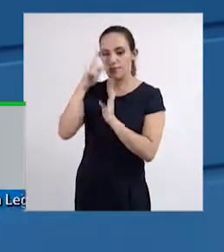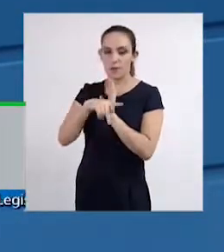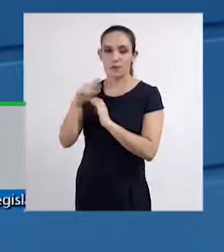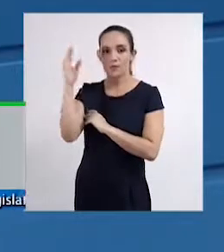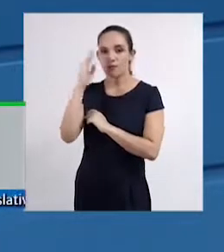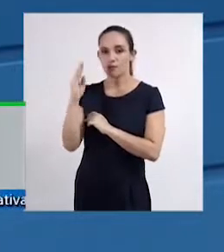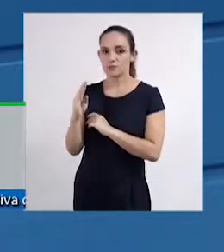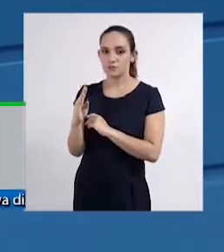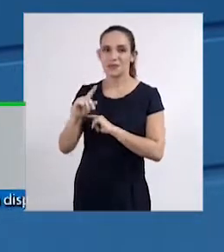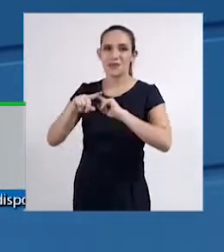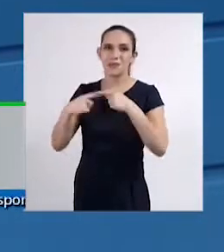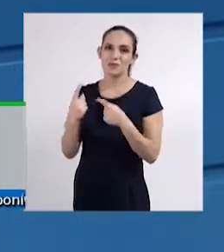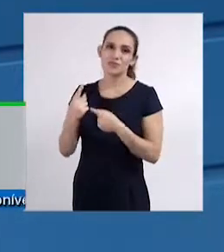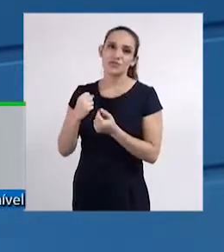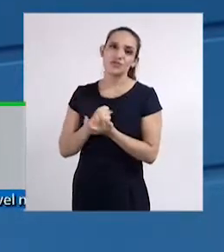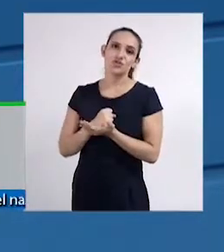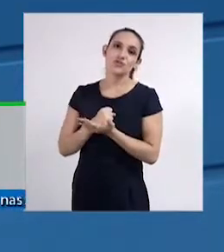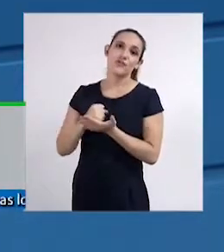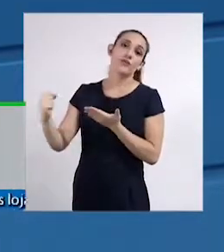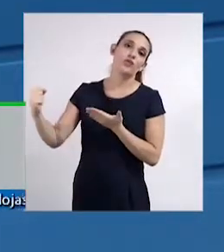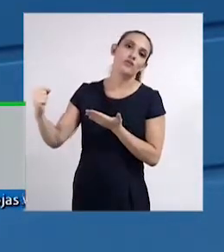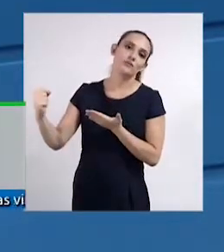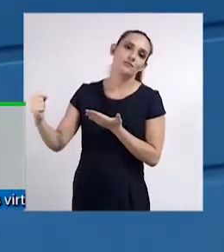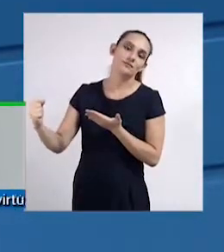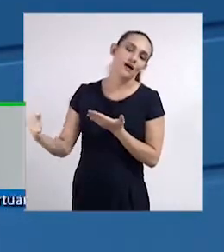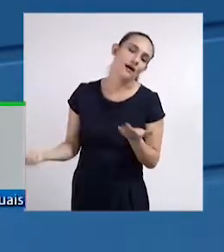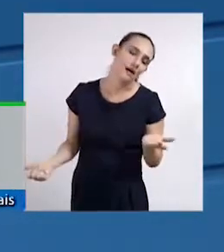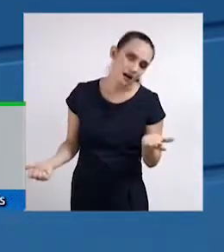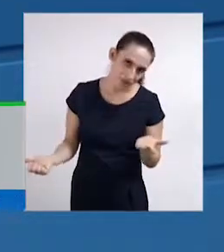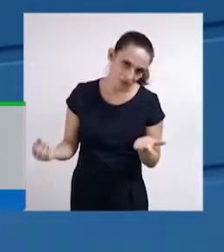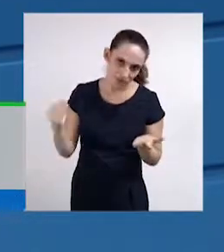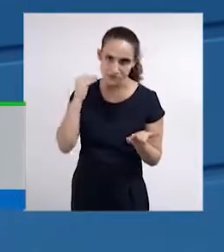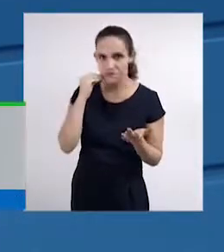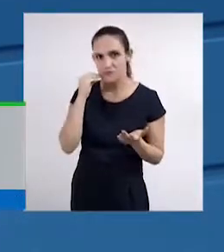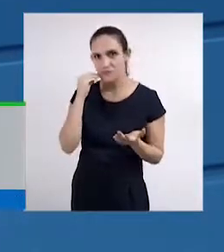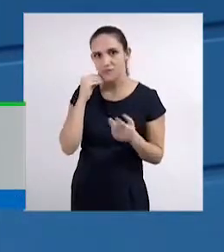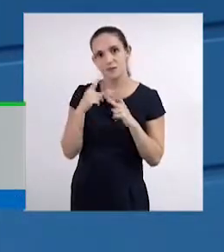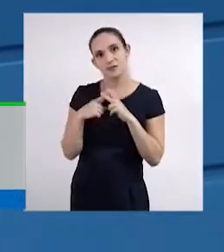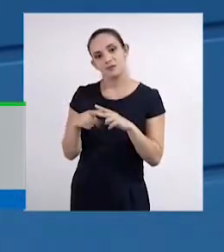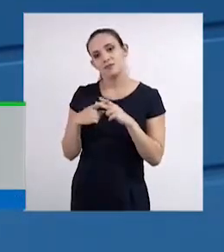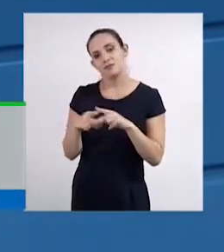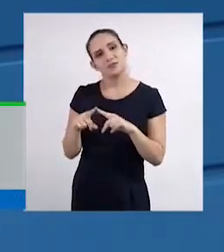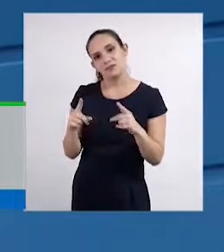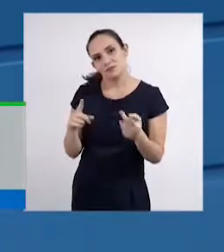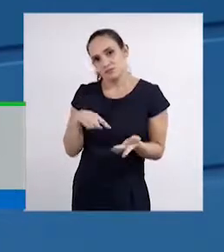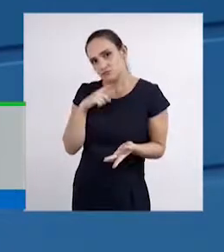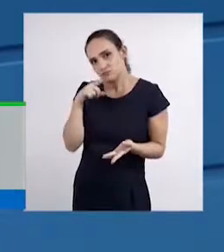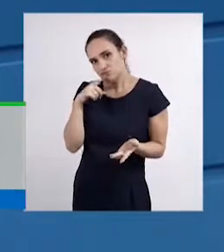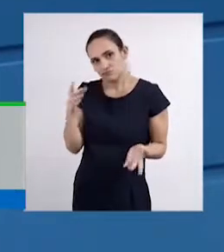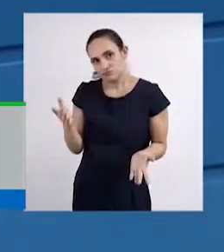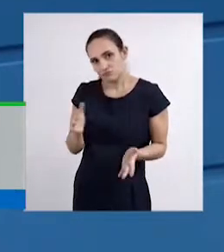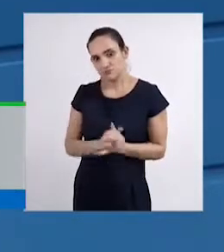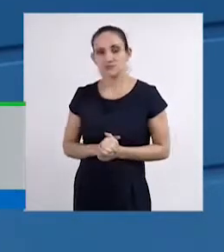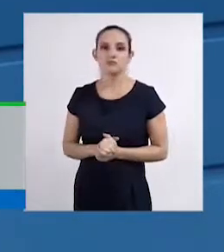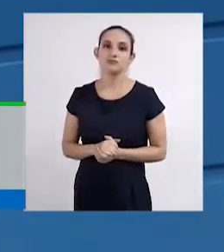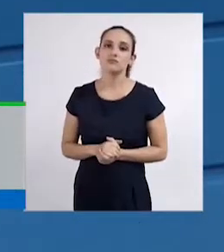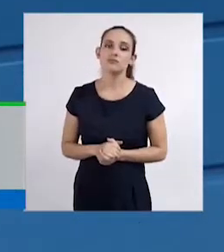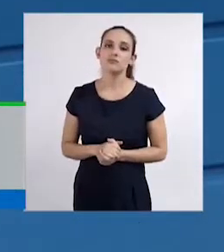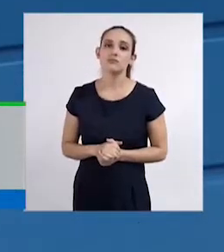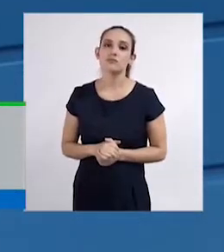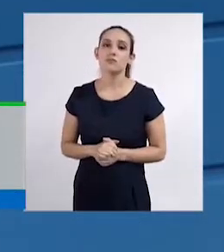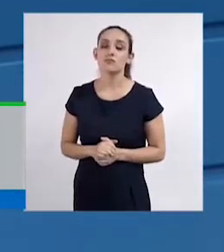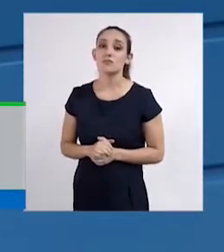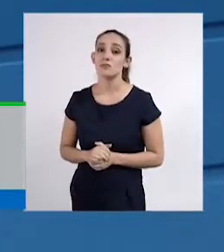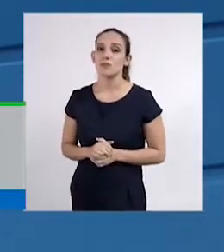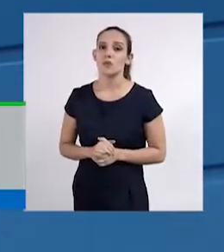depois que o leite derramou. Não é assim que a gente costuma ver ouvir um prodágio, depois que o leite derramou, não tem mais jeito, né? E o